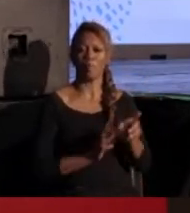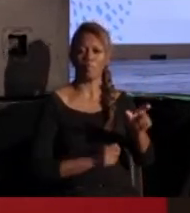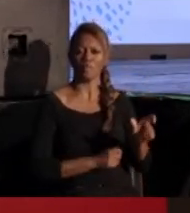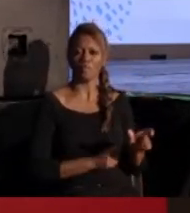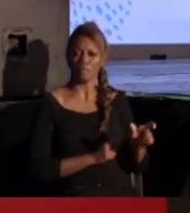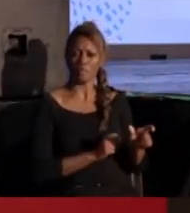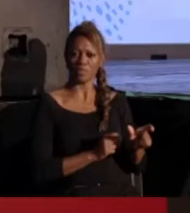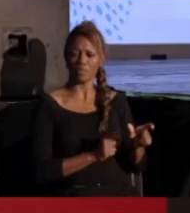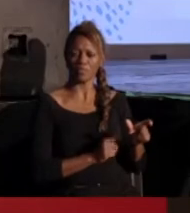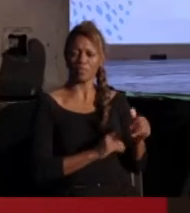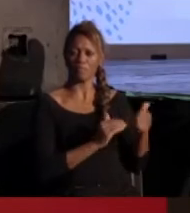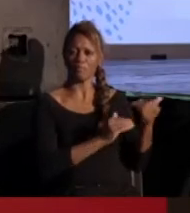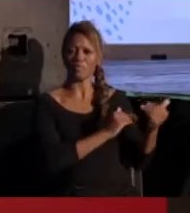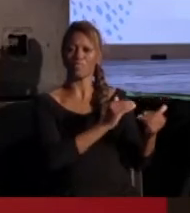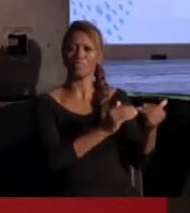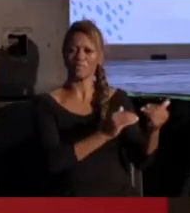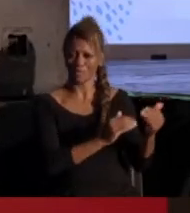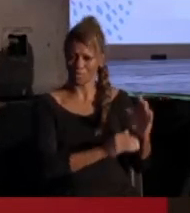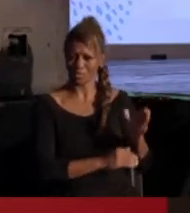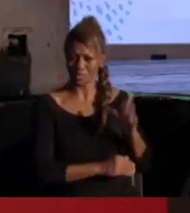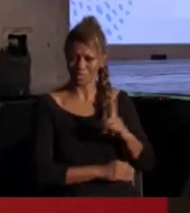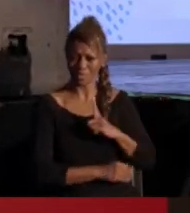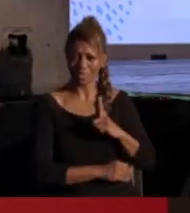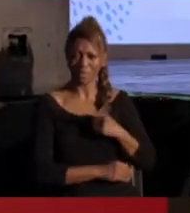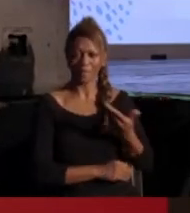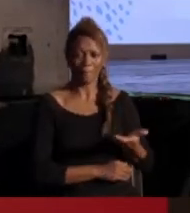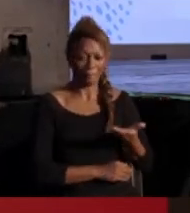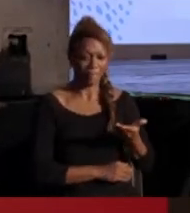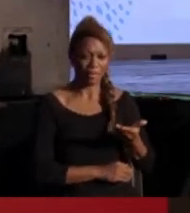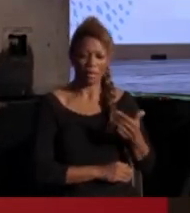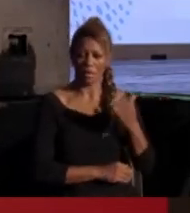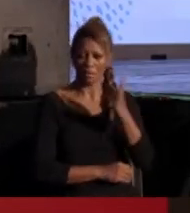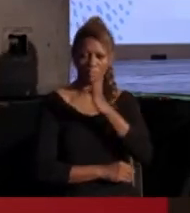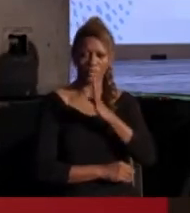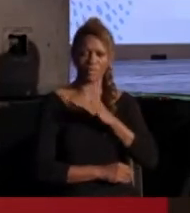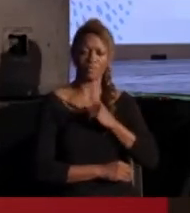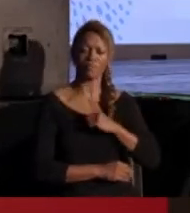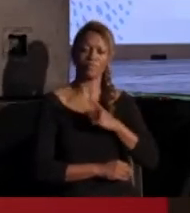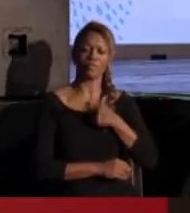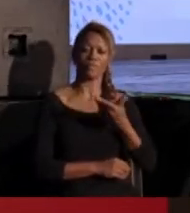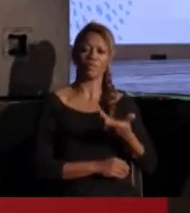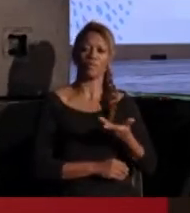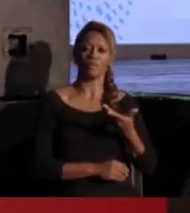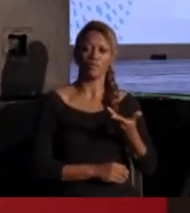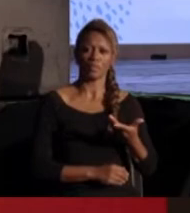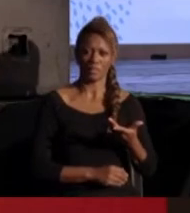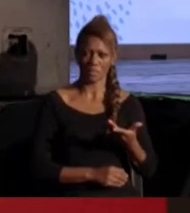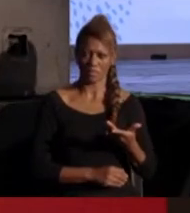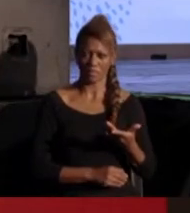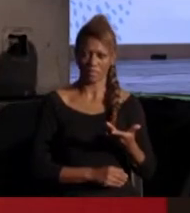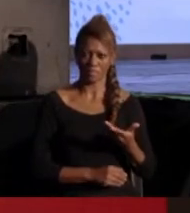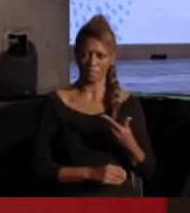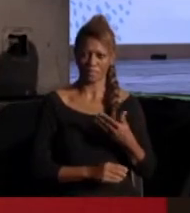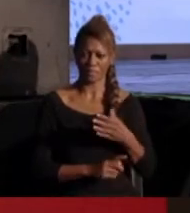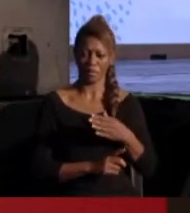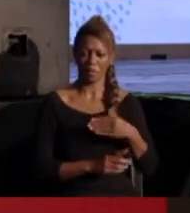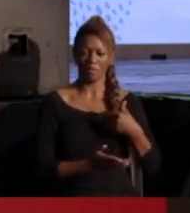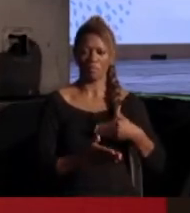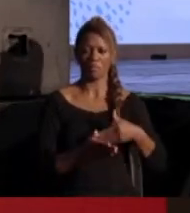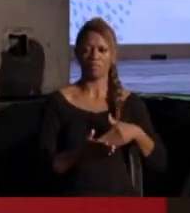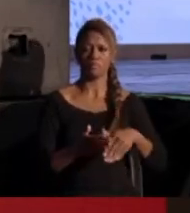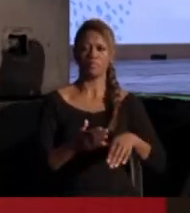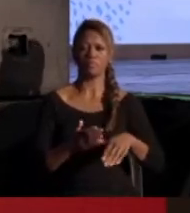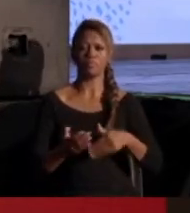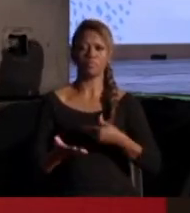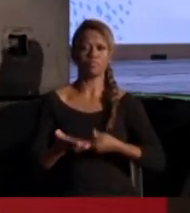longo processo dos grupos de amamentação aqui no Brasil, que lutaram tremendamente, movimentos sociais que lutaram tremendamente, para